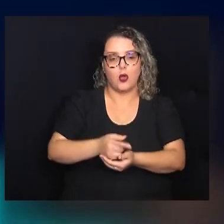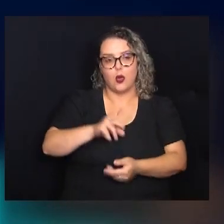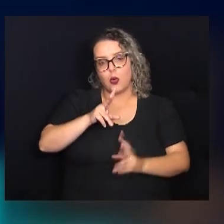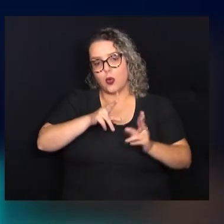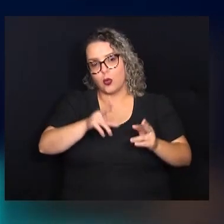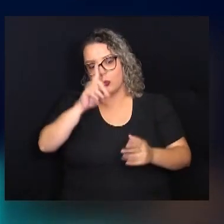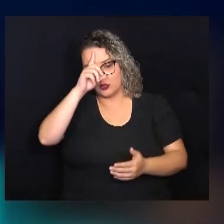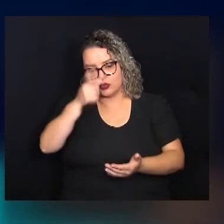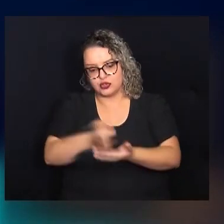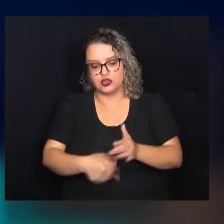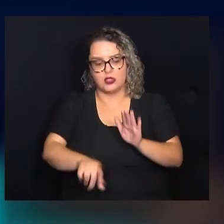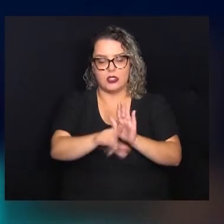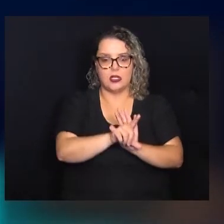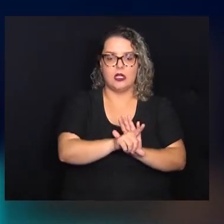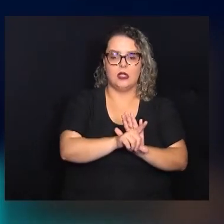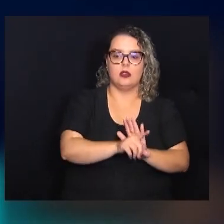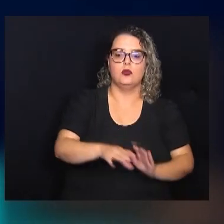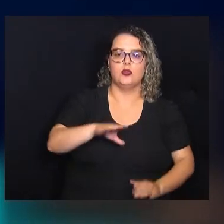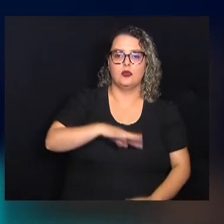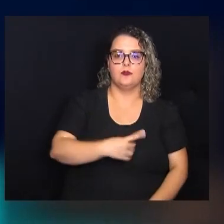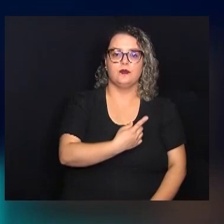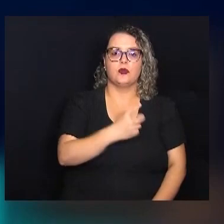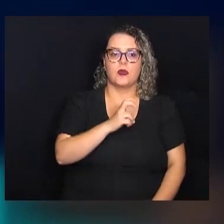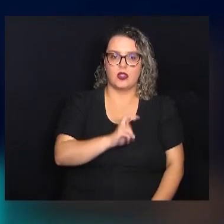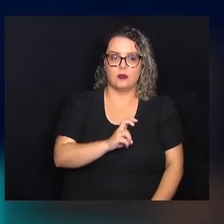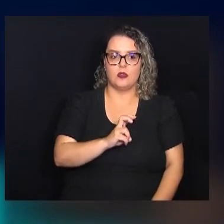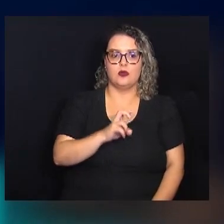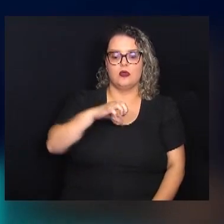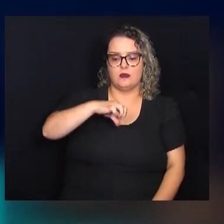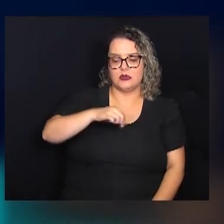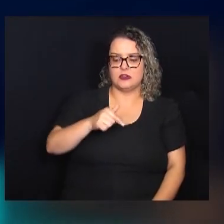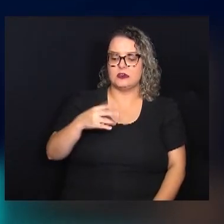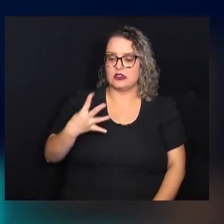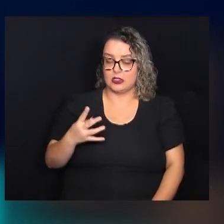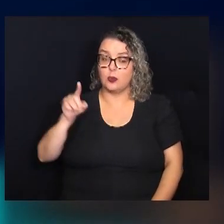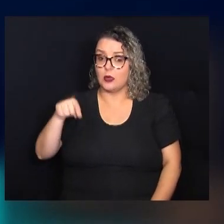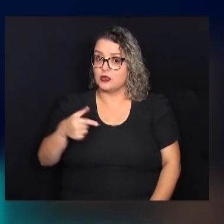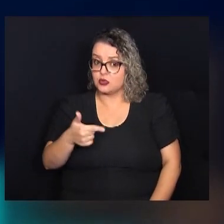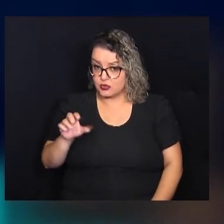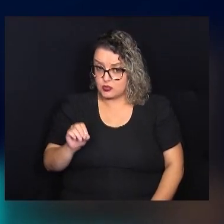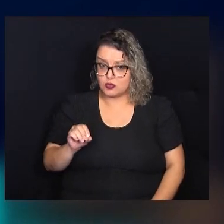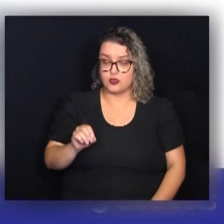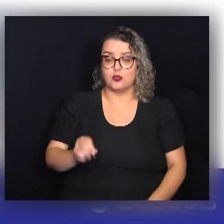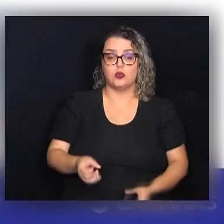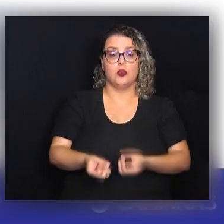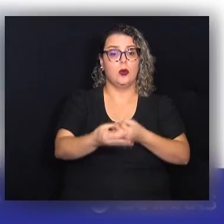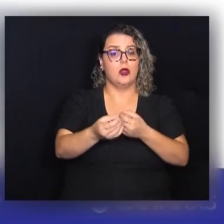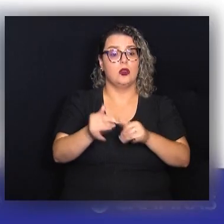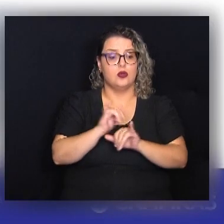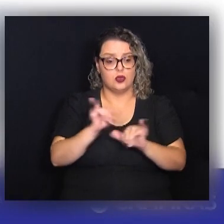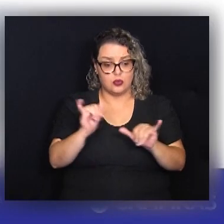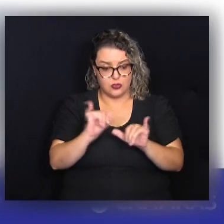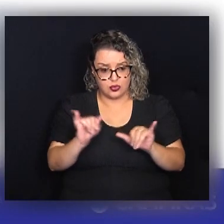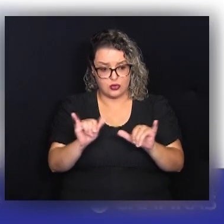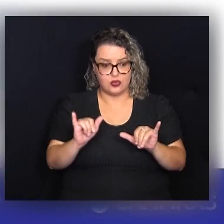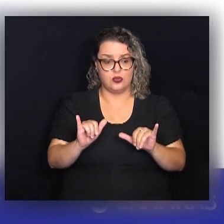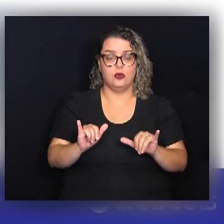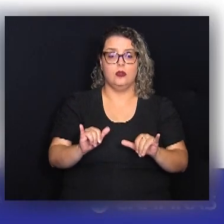a apresentação e discussão do relatório trimestral de prestação de contas dos valores